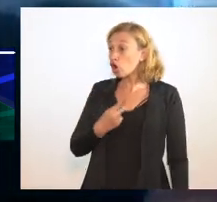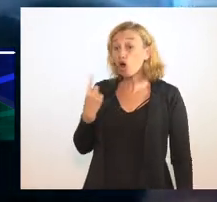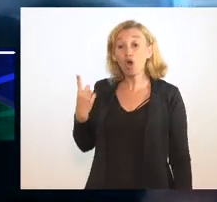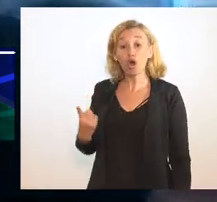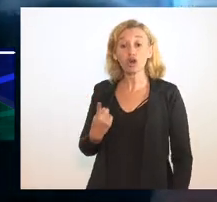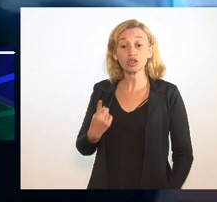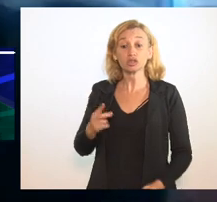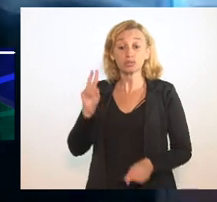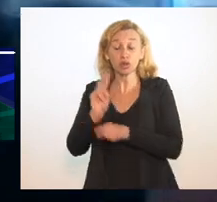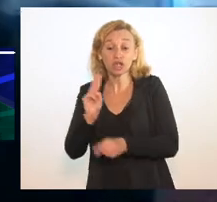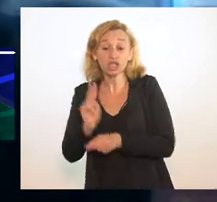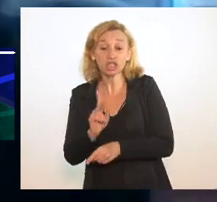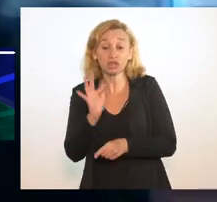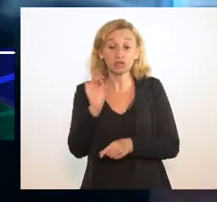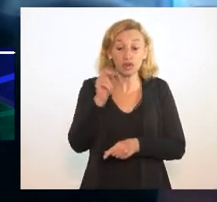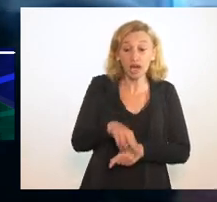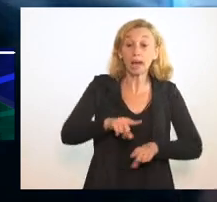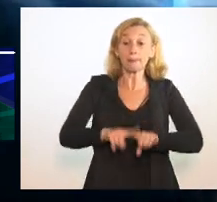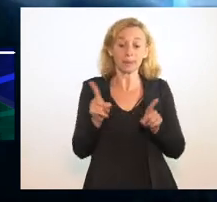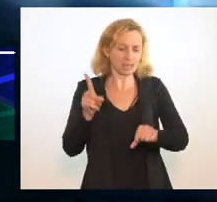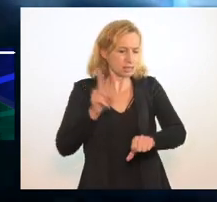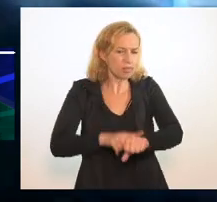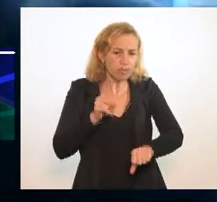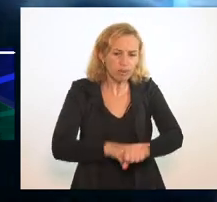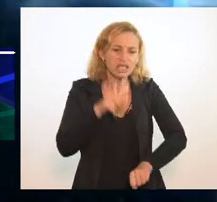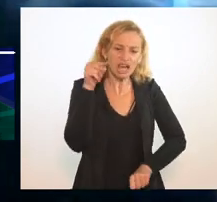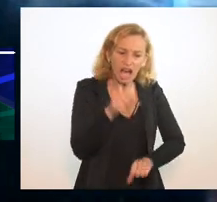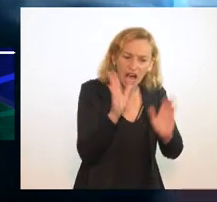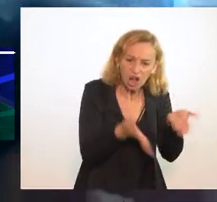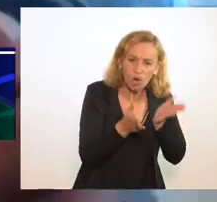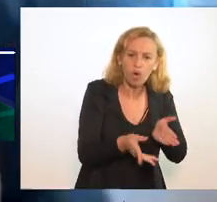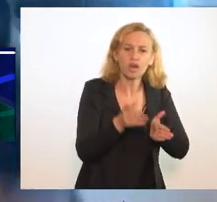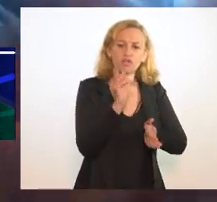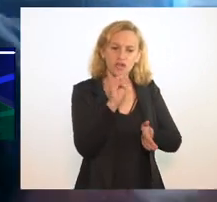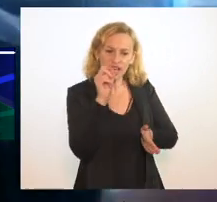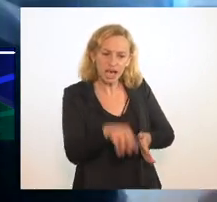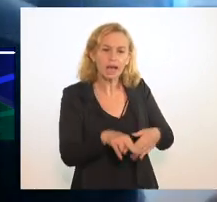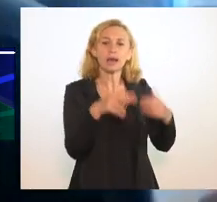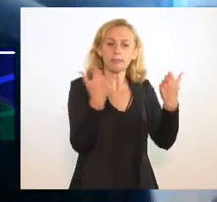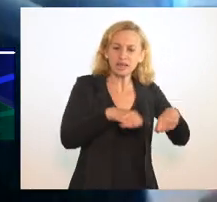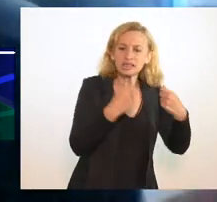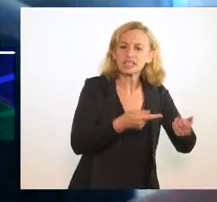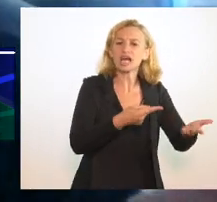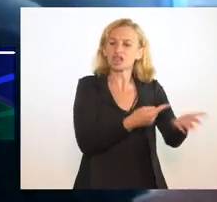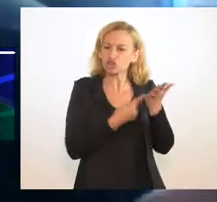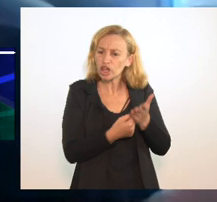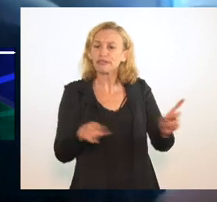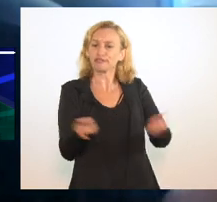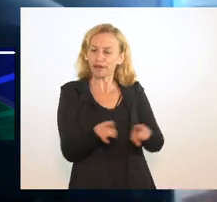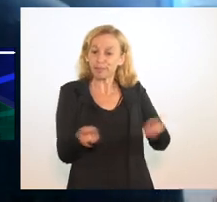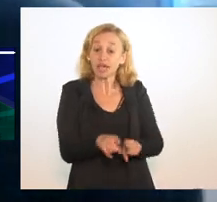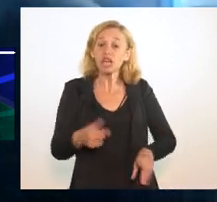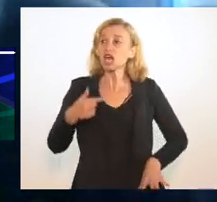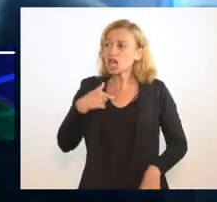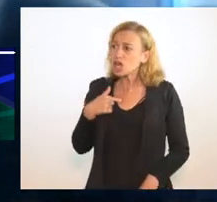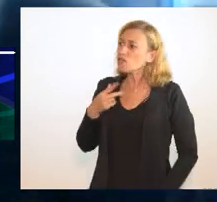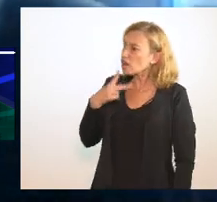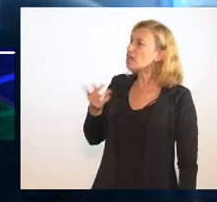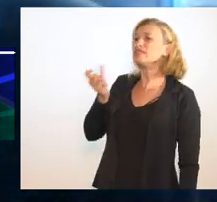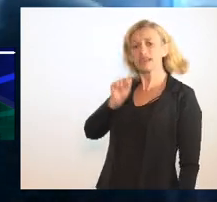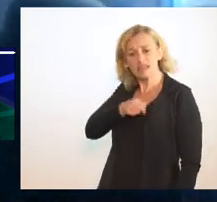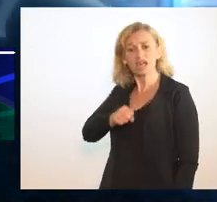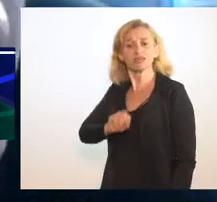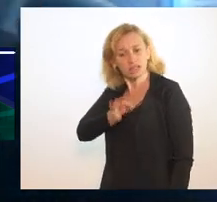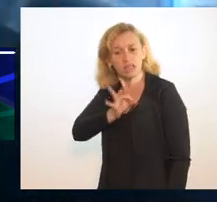defendemos o FECAM, mas nesse momento o FECAM também tem que participar. E eu acedi a isso, eu falei, está